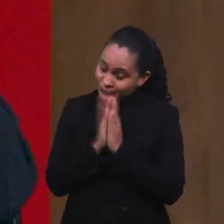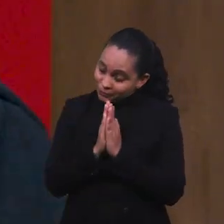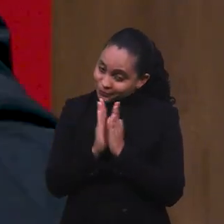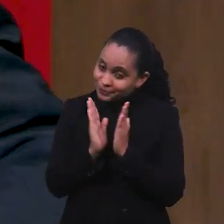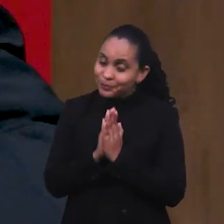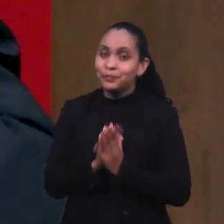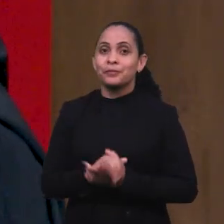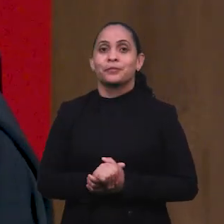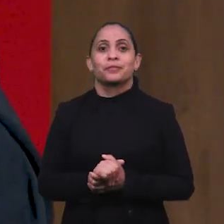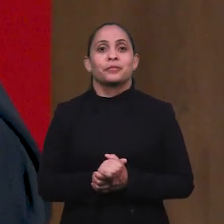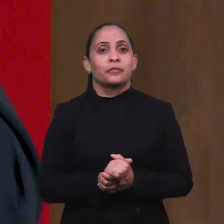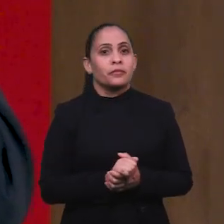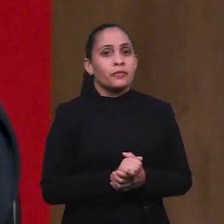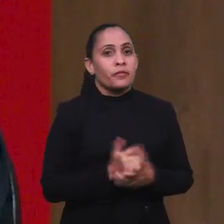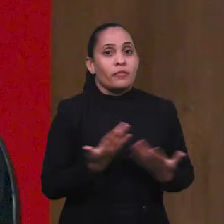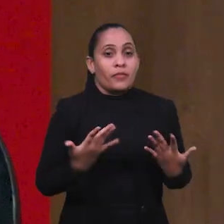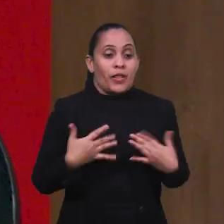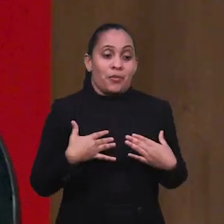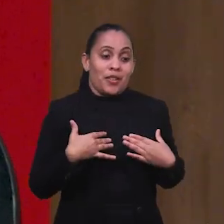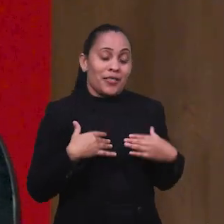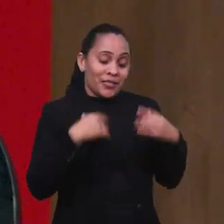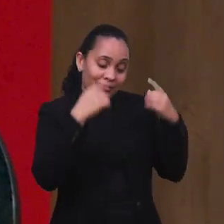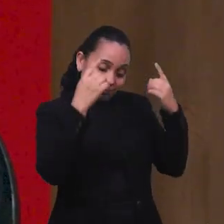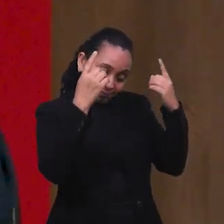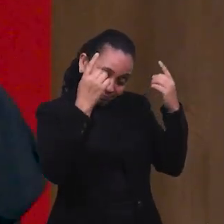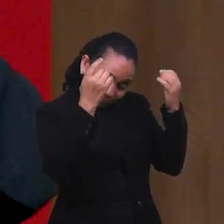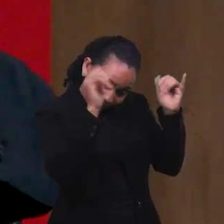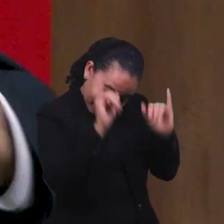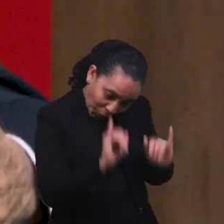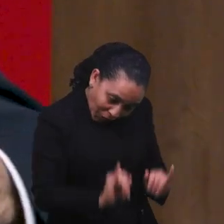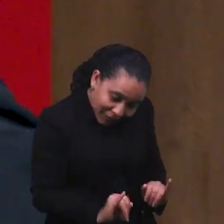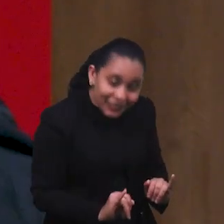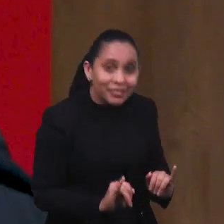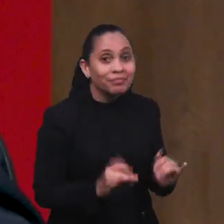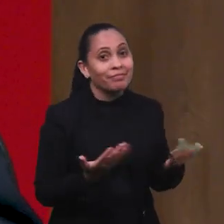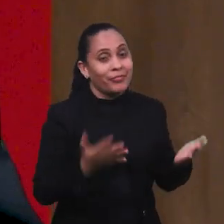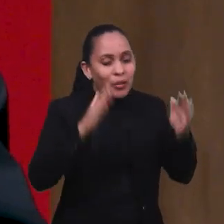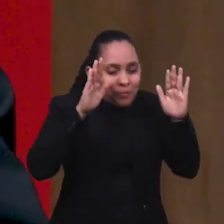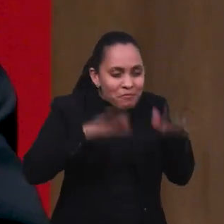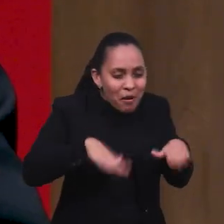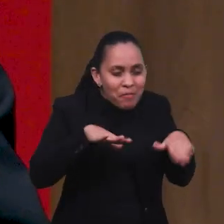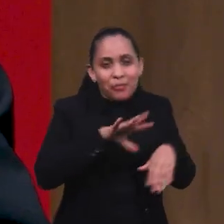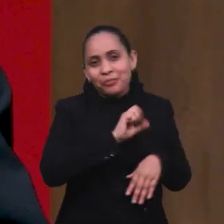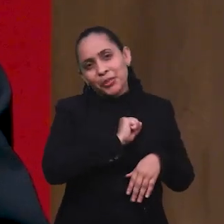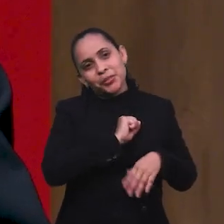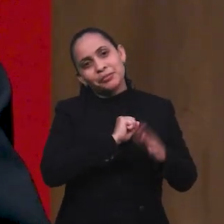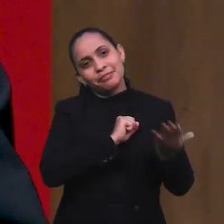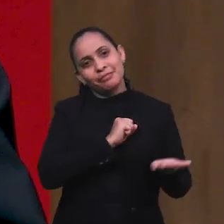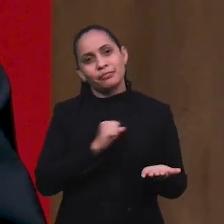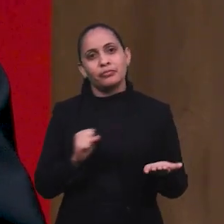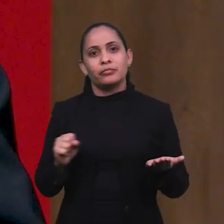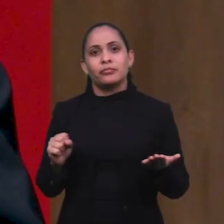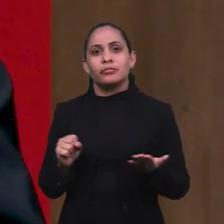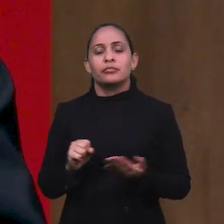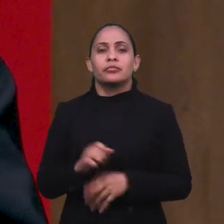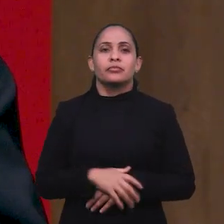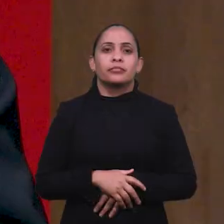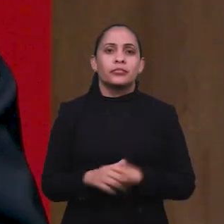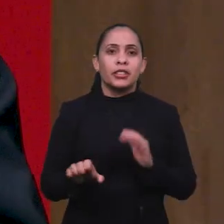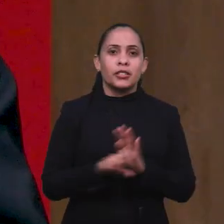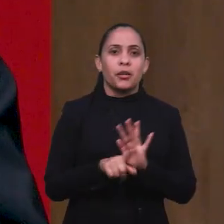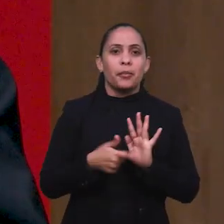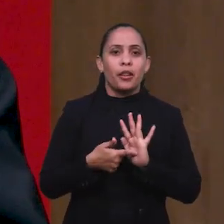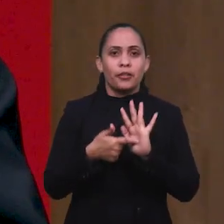com relação à idolatria, não é? Adora, venera, tal. Em Êxodo a palavra diz assim,